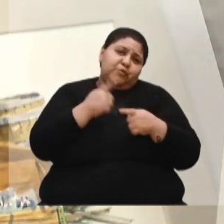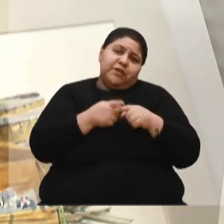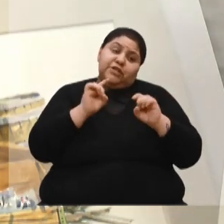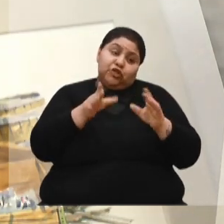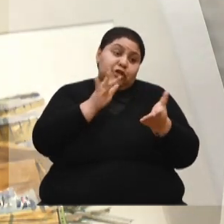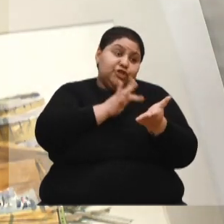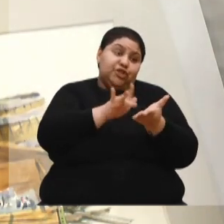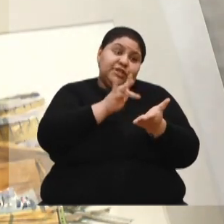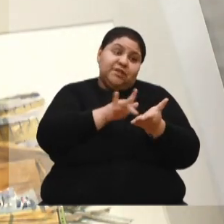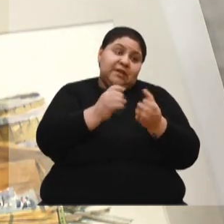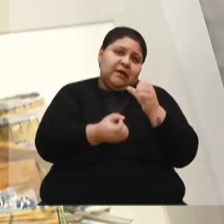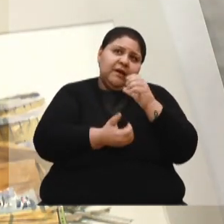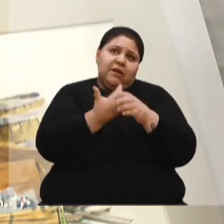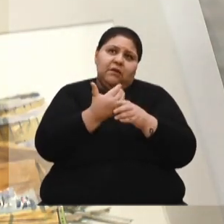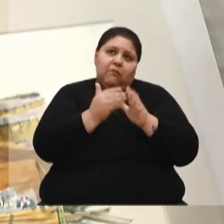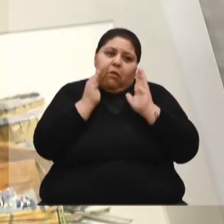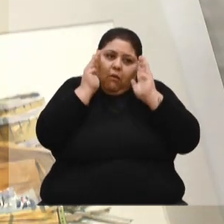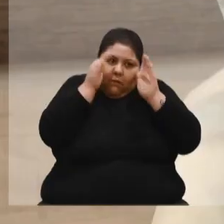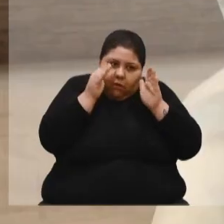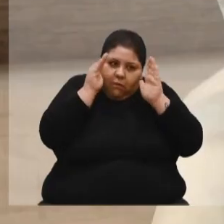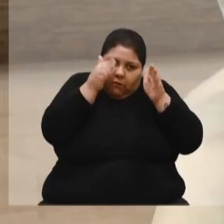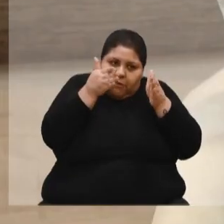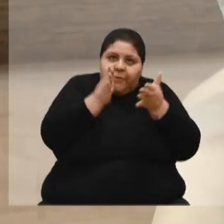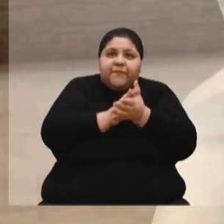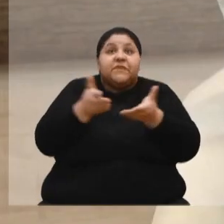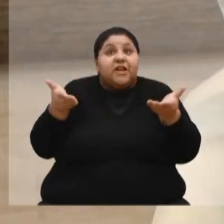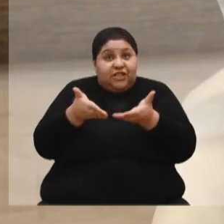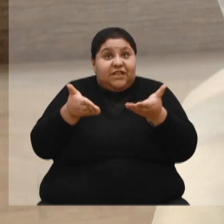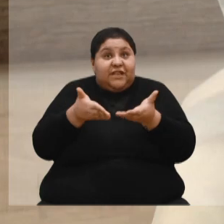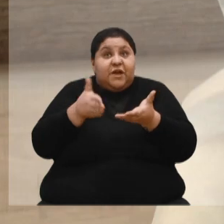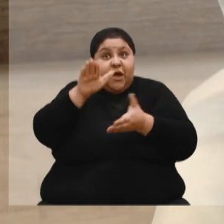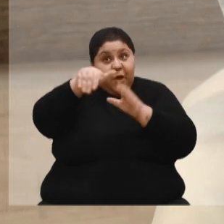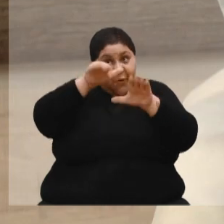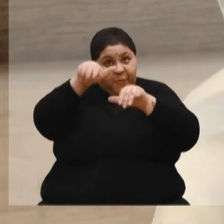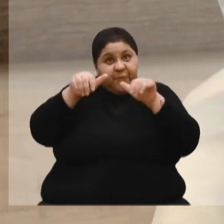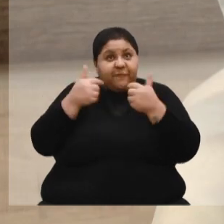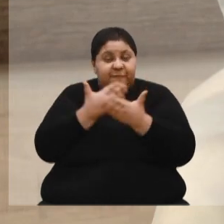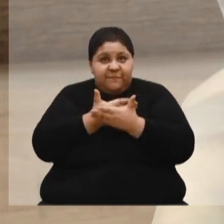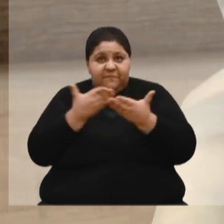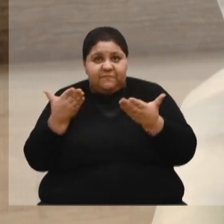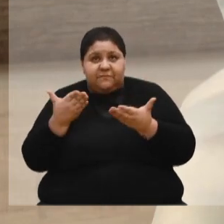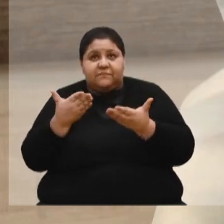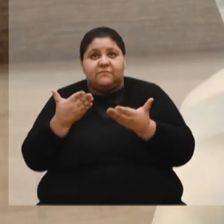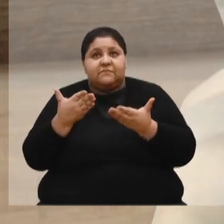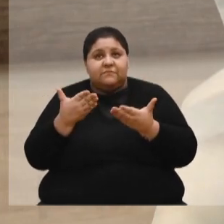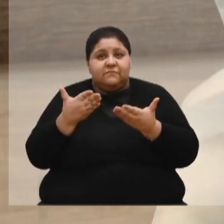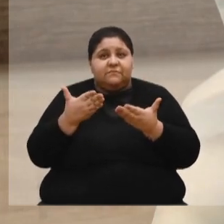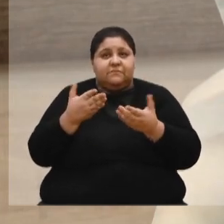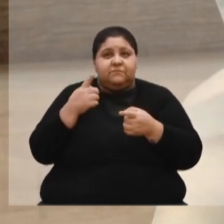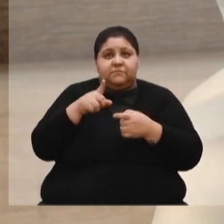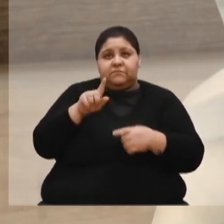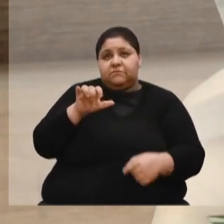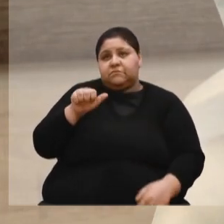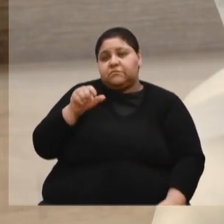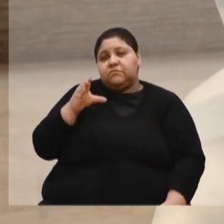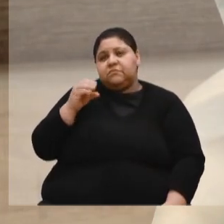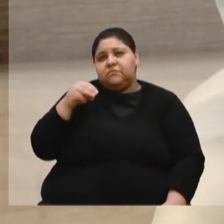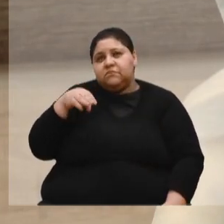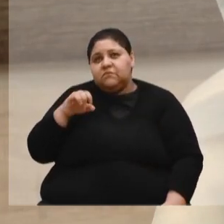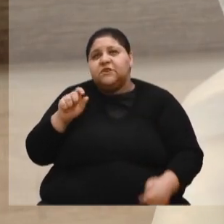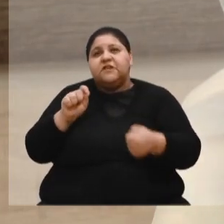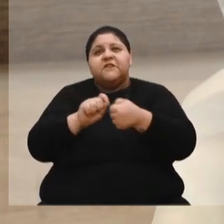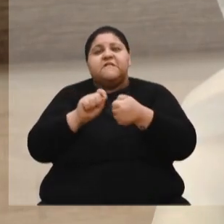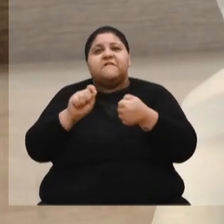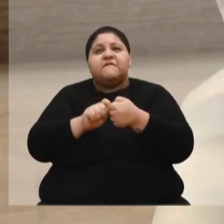acaba criando uma janela muito justa. Acho que aqui fica o convite, então, para quem, né, queira também, porque o Jacomim faz muitas oficinas